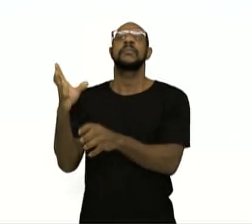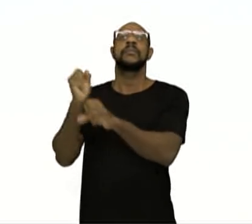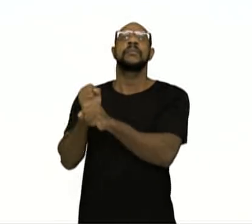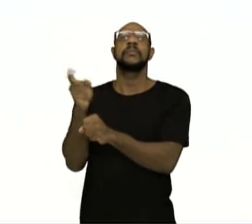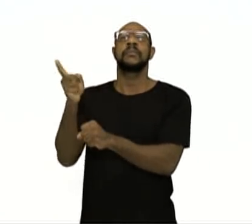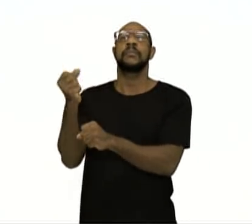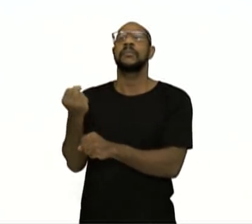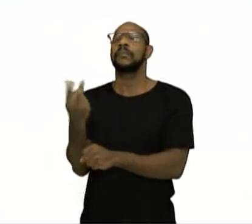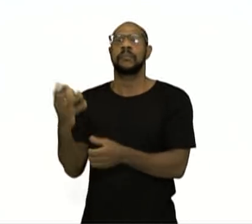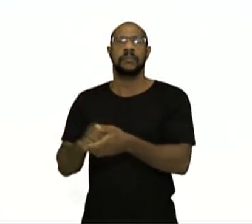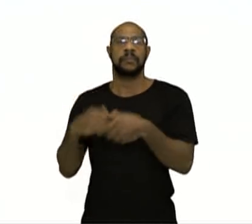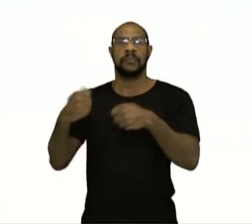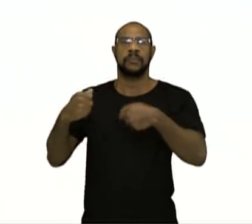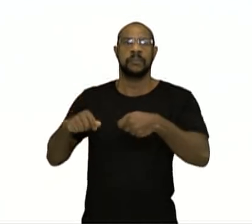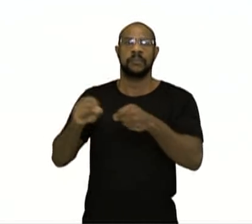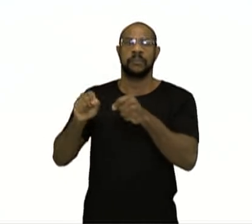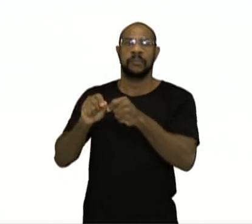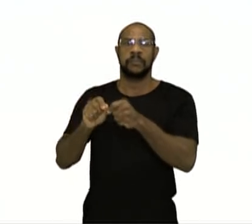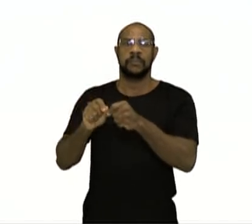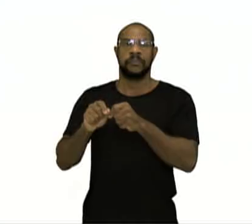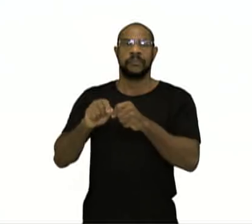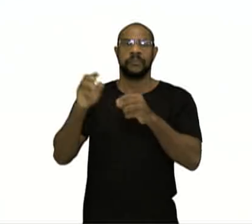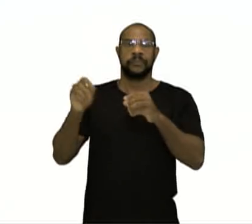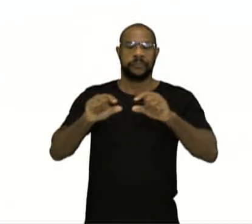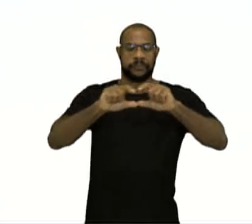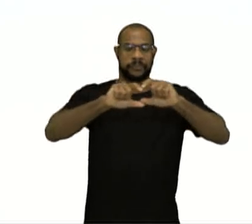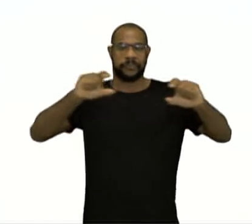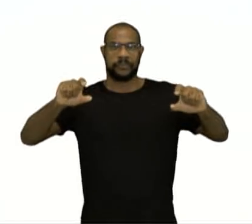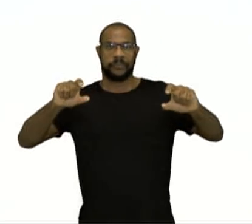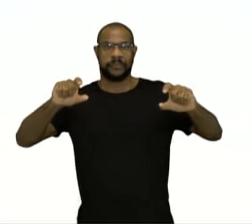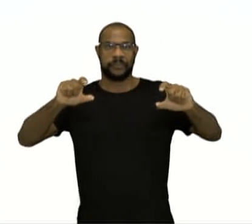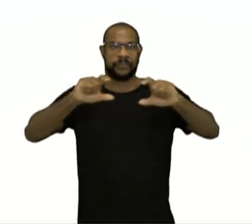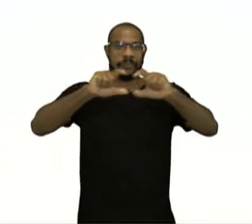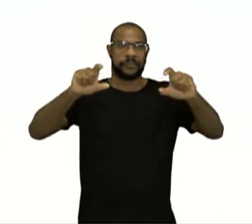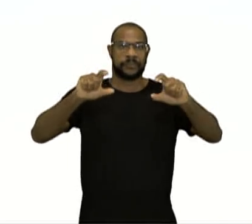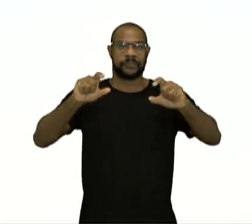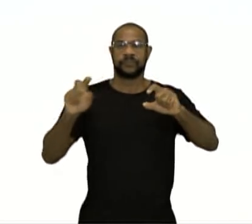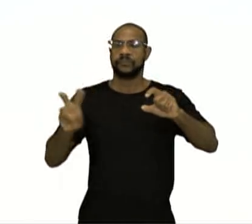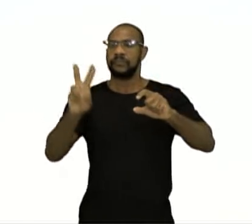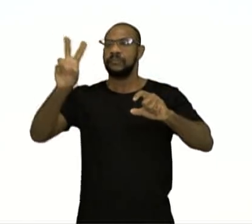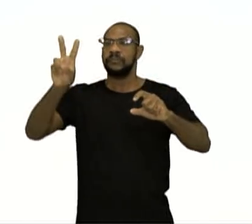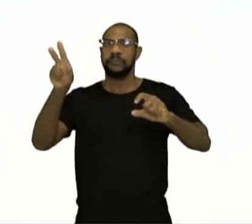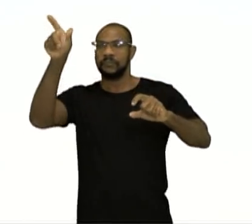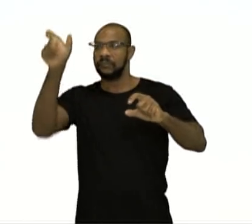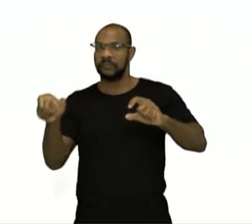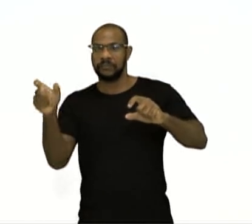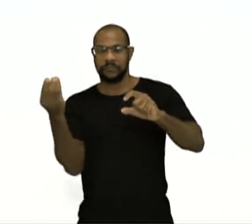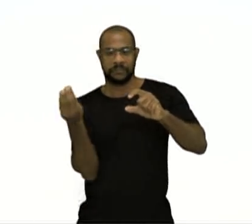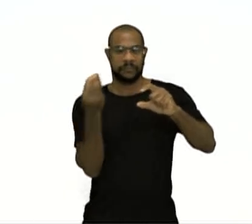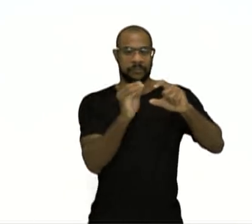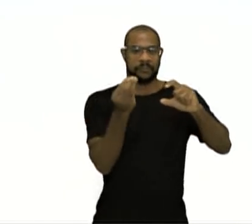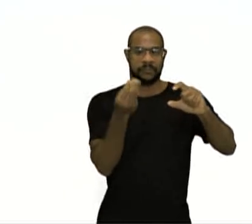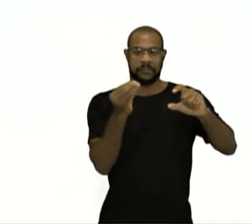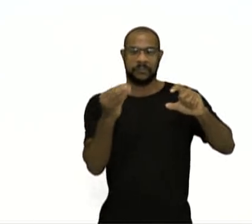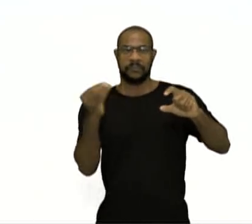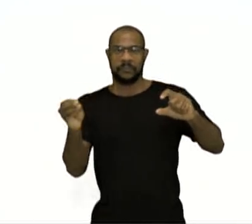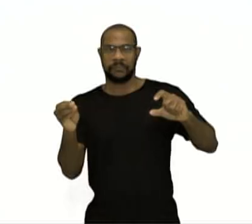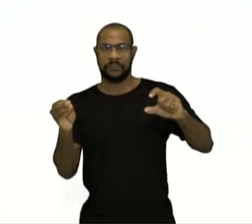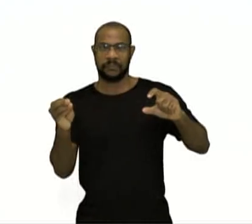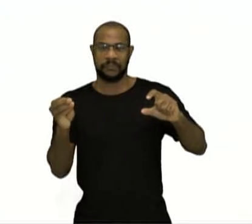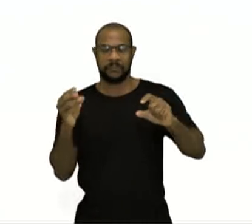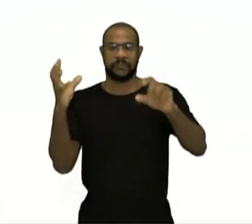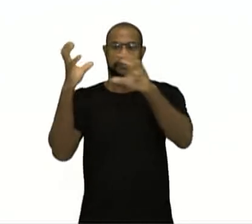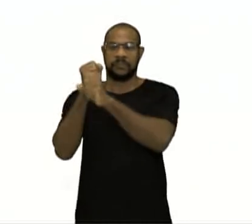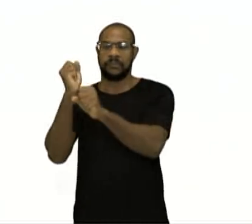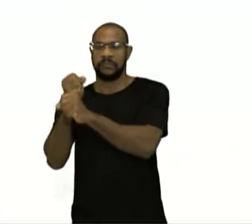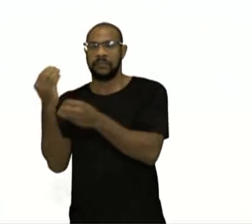vocês vão ter que montar uma expressão com todos esses valores aqui, resolvê-la, para ver em qual das